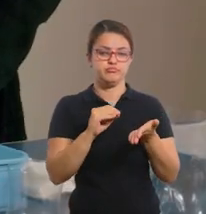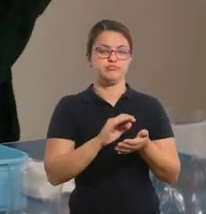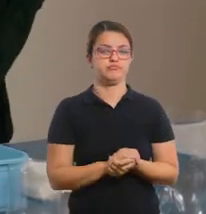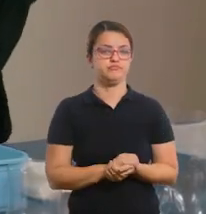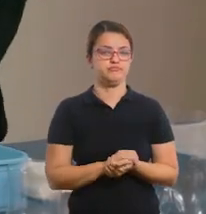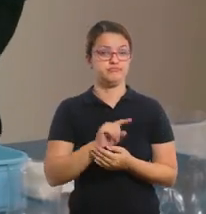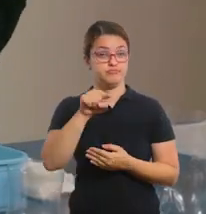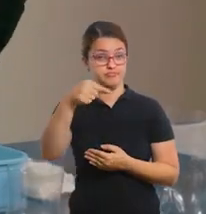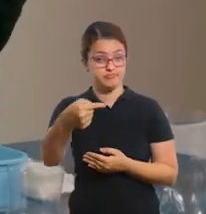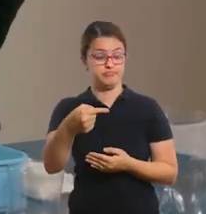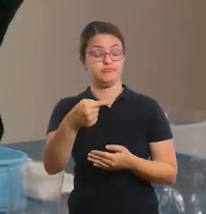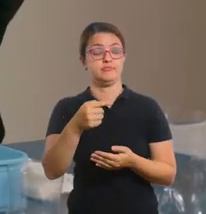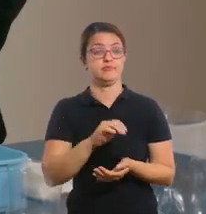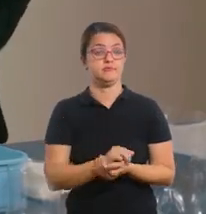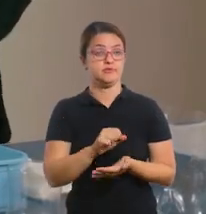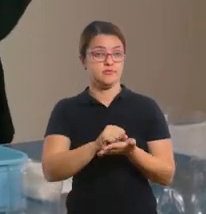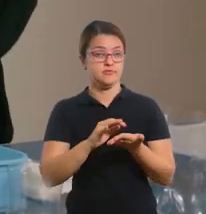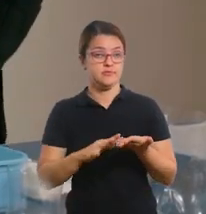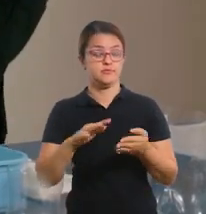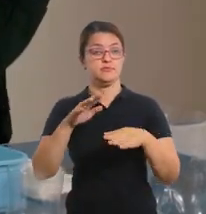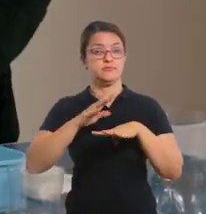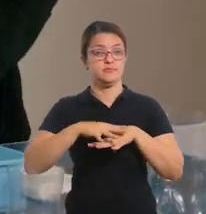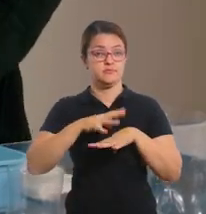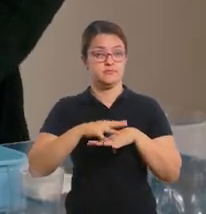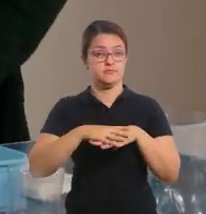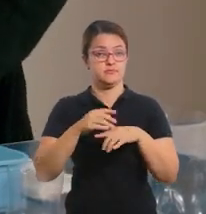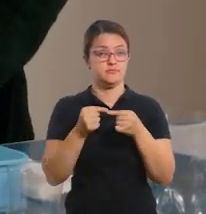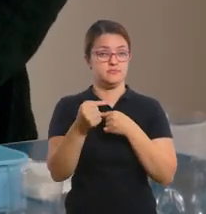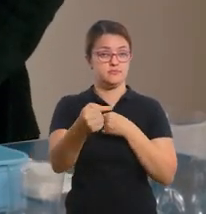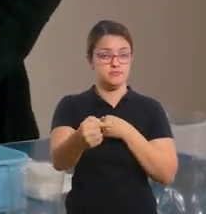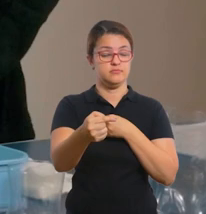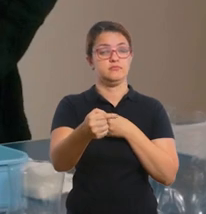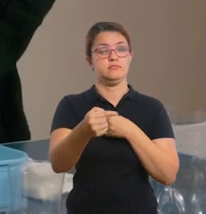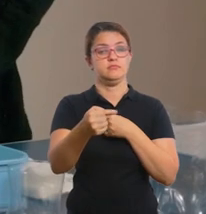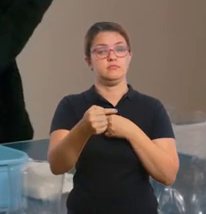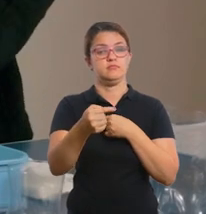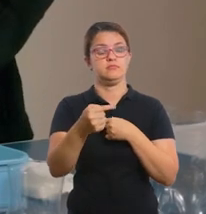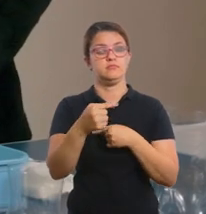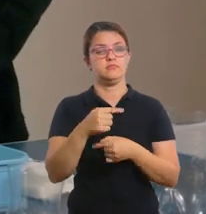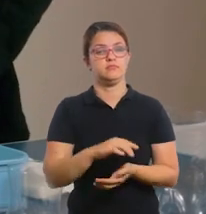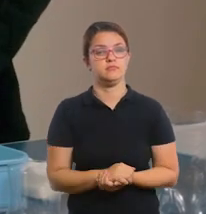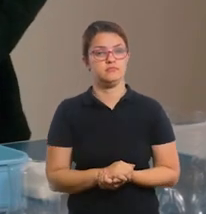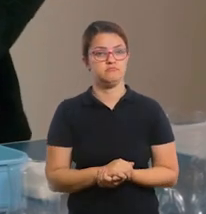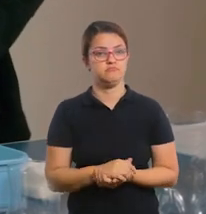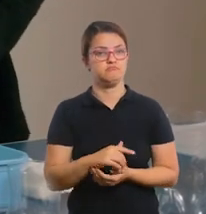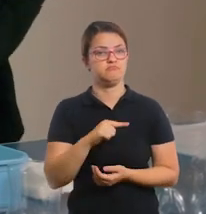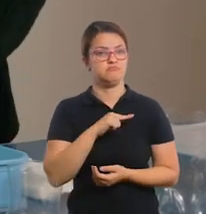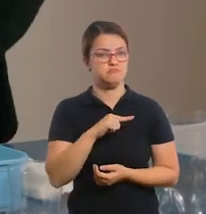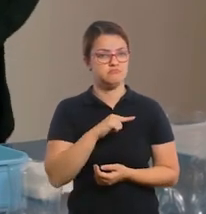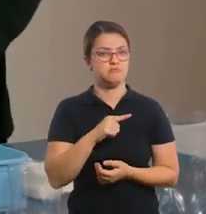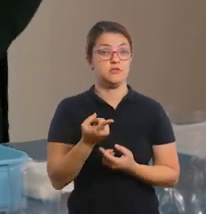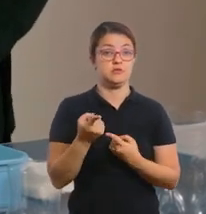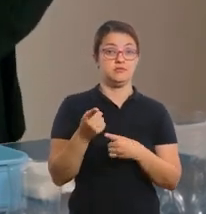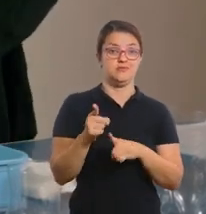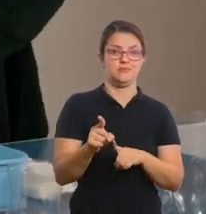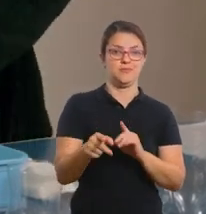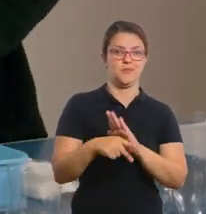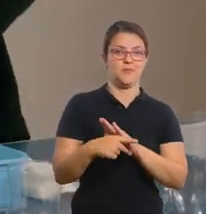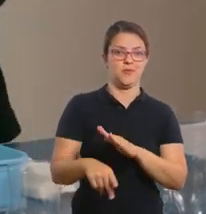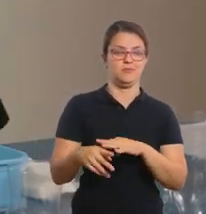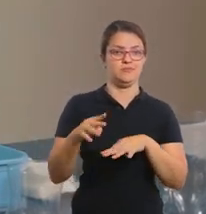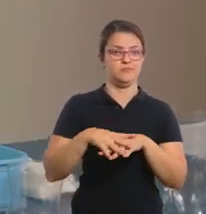Muito bem. A próxima atividade é de matemática. Na rotina semanal dessa semana, nós temos desafios